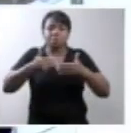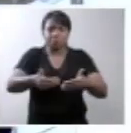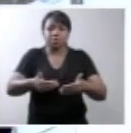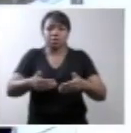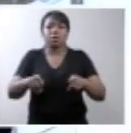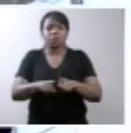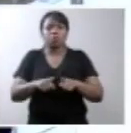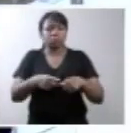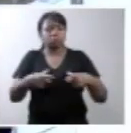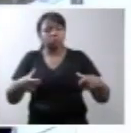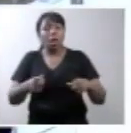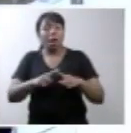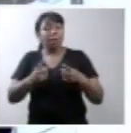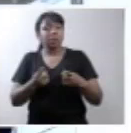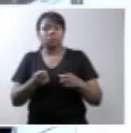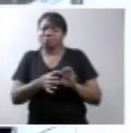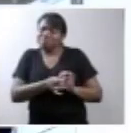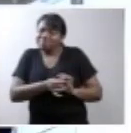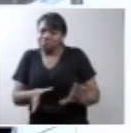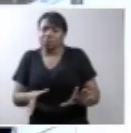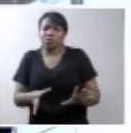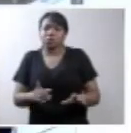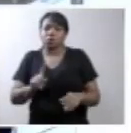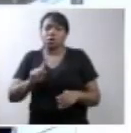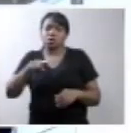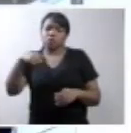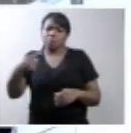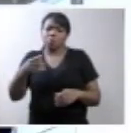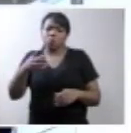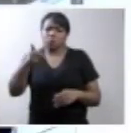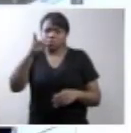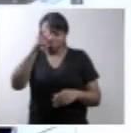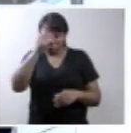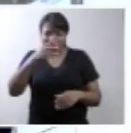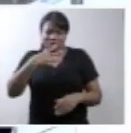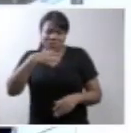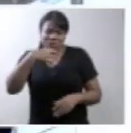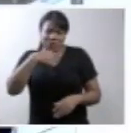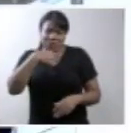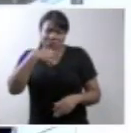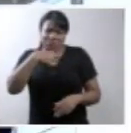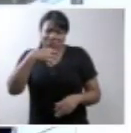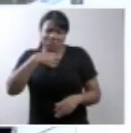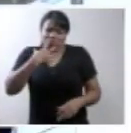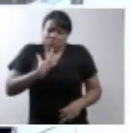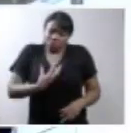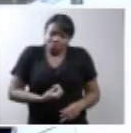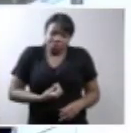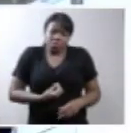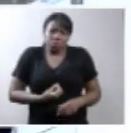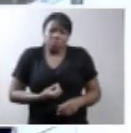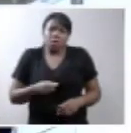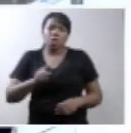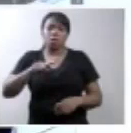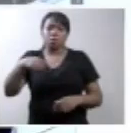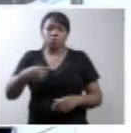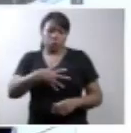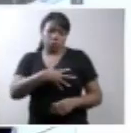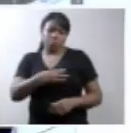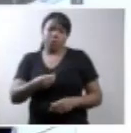que devem ser enfrentados com grandeza e não deixam depois do remorço pela morte provocada de um filho